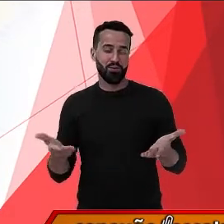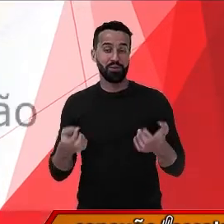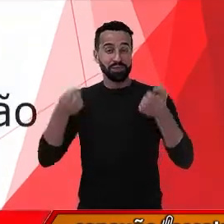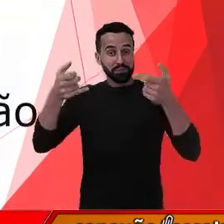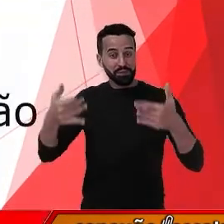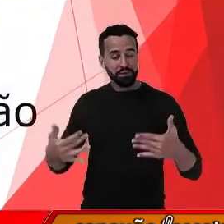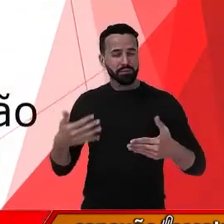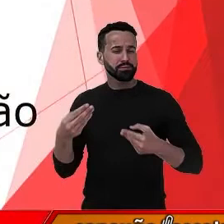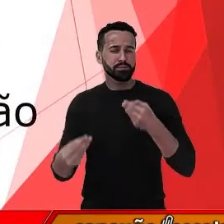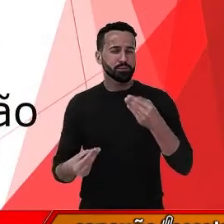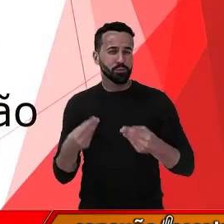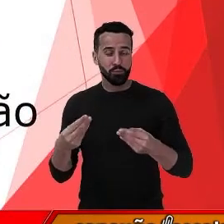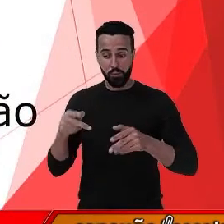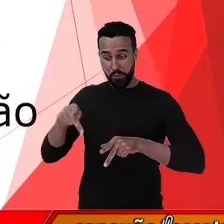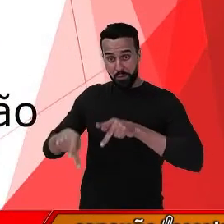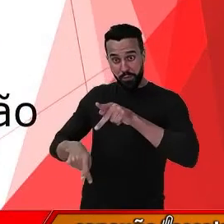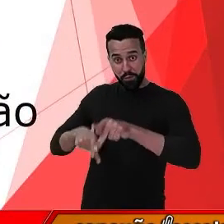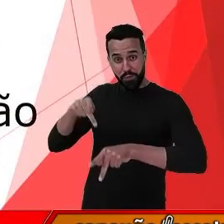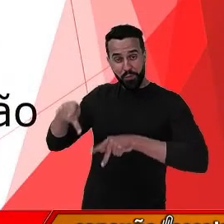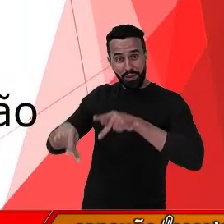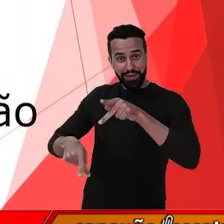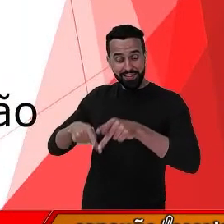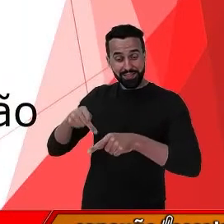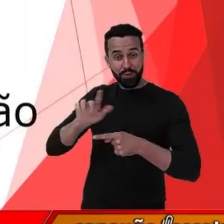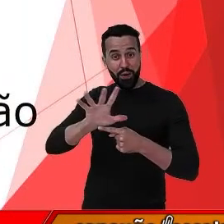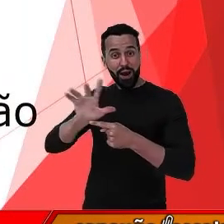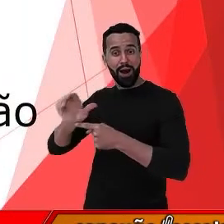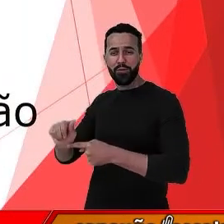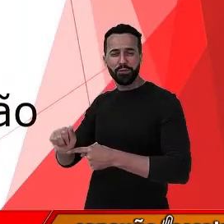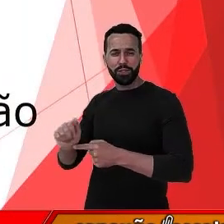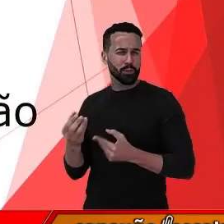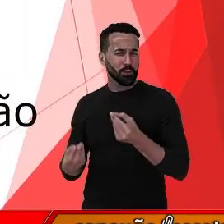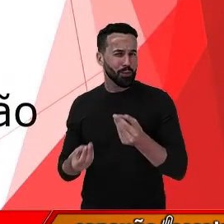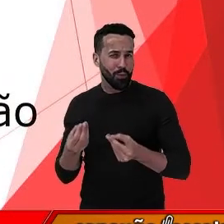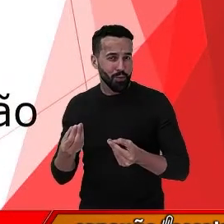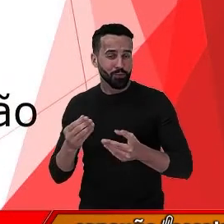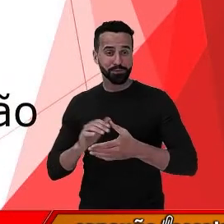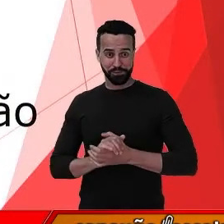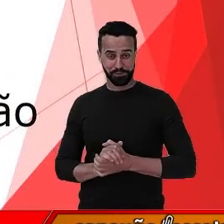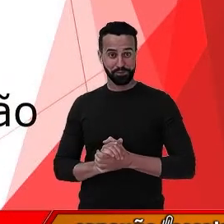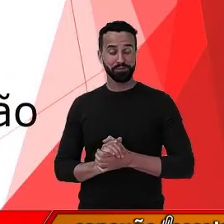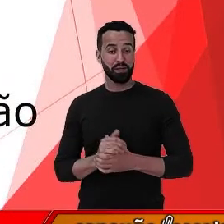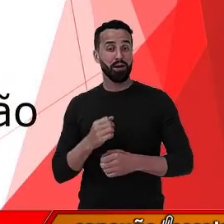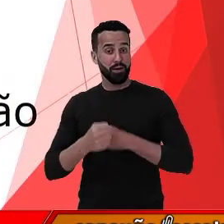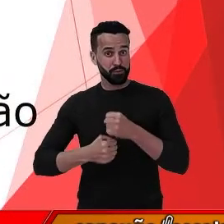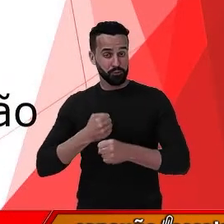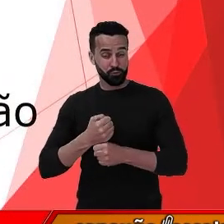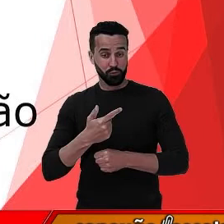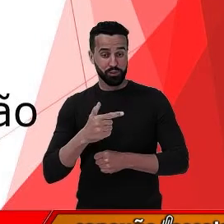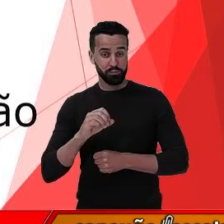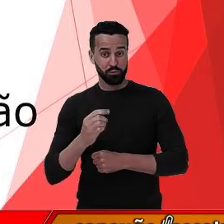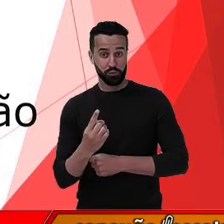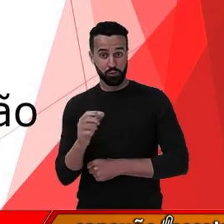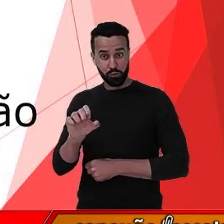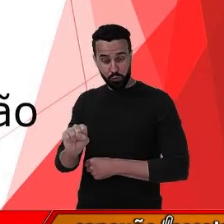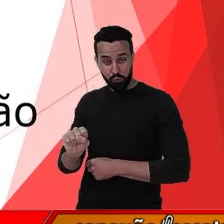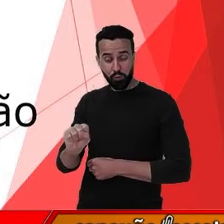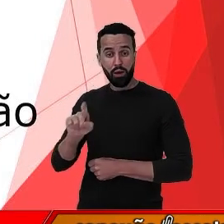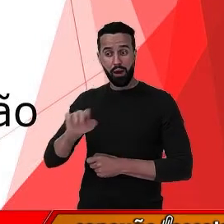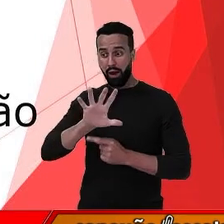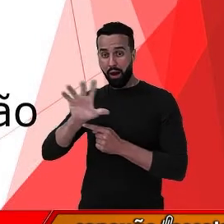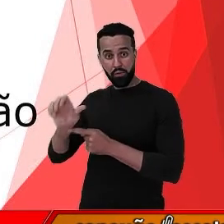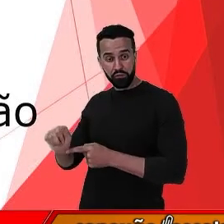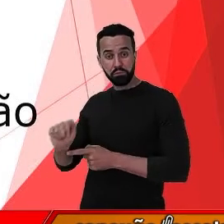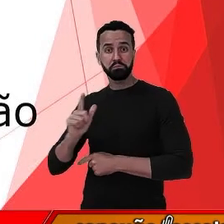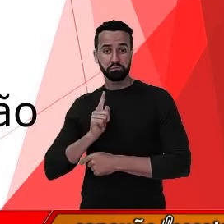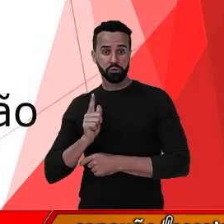sobre a população do continente africano. Em 2018, de acordo com a ONU, o continente africano